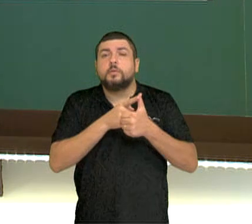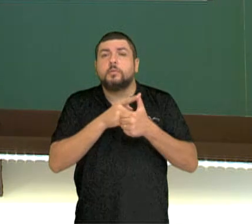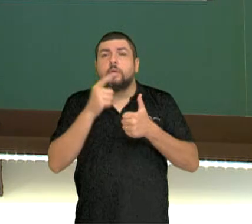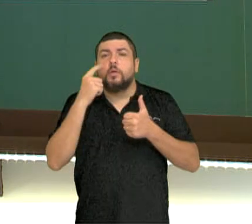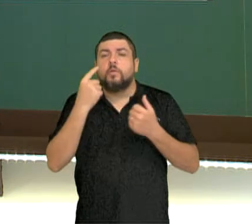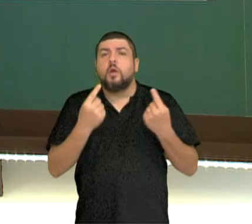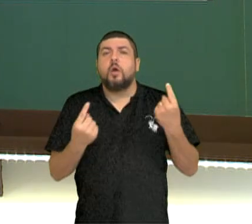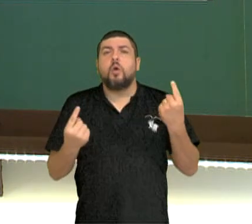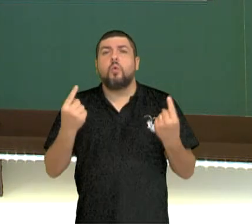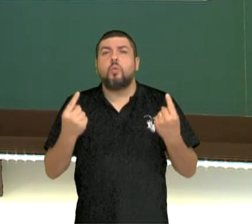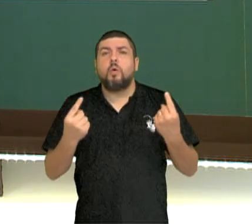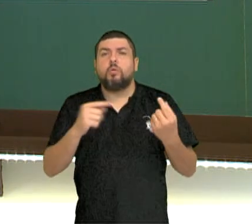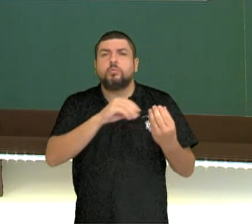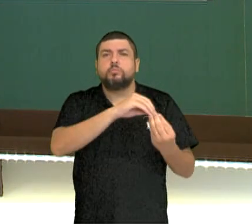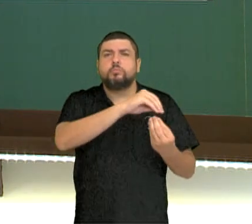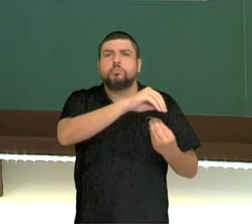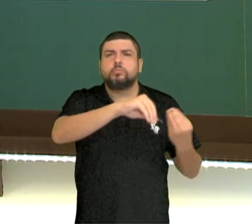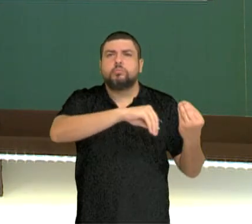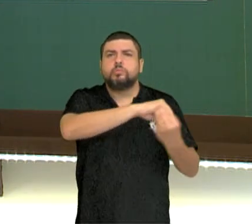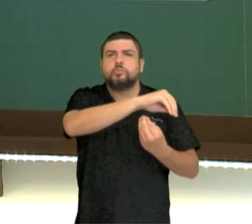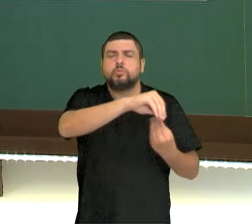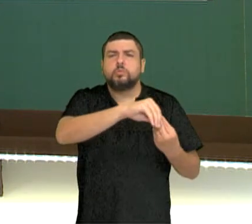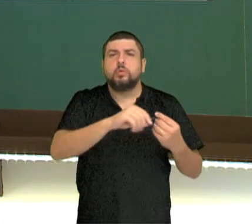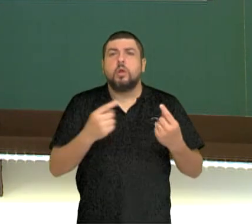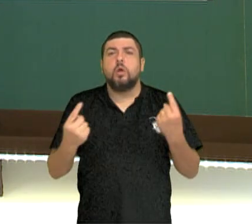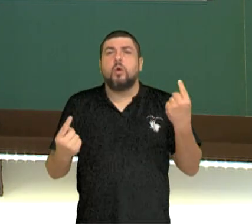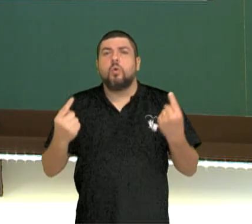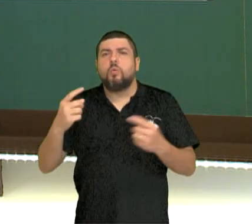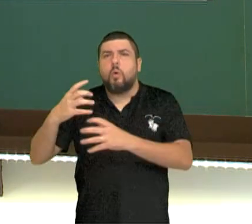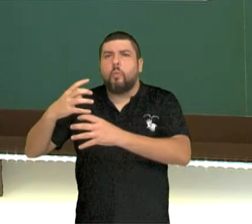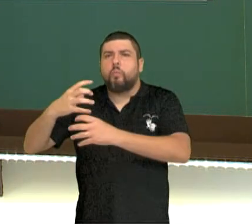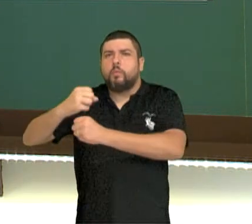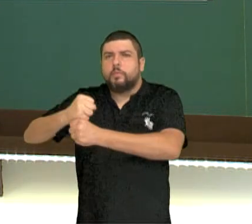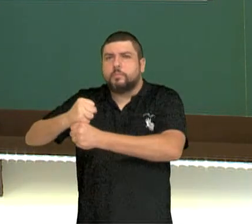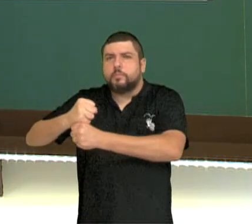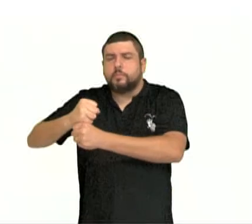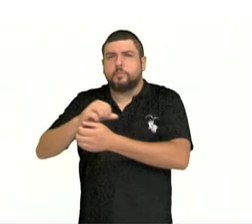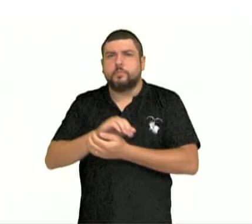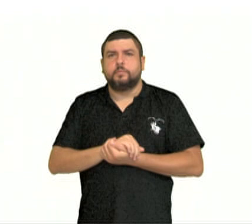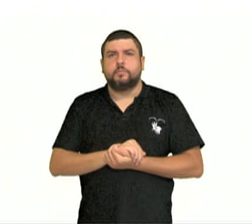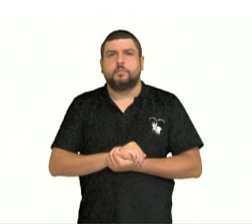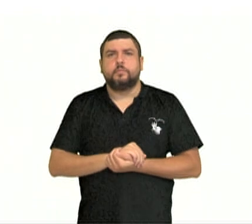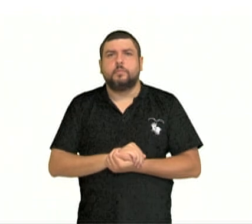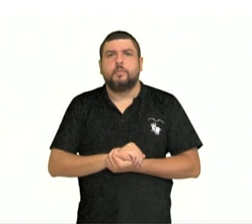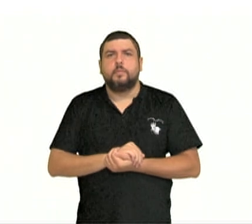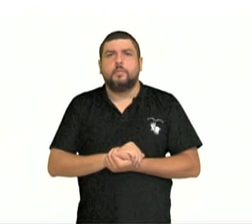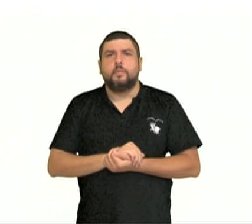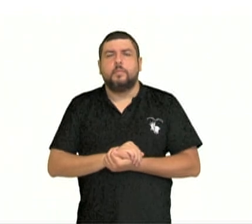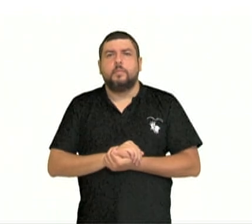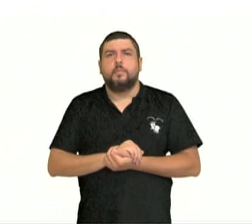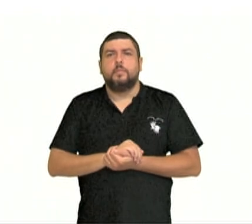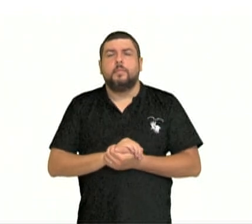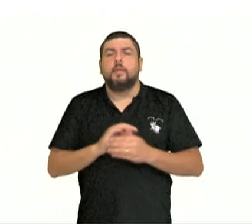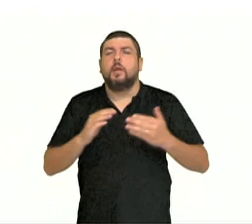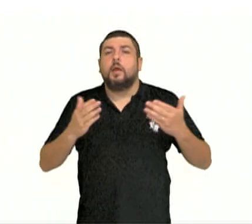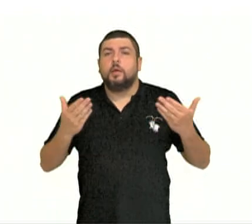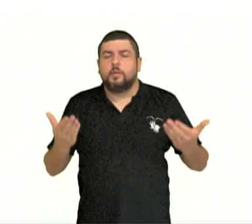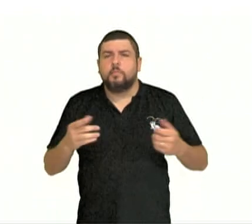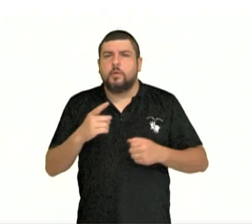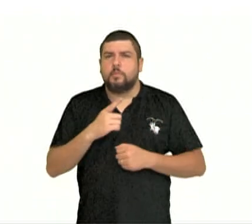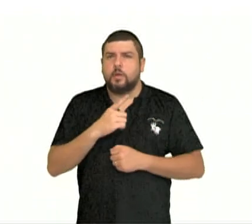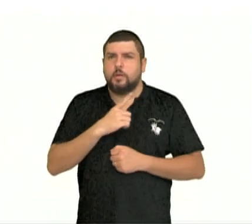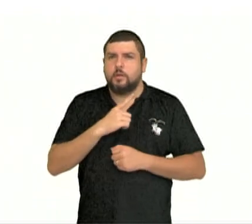produto, na certeza ali de que está acontecendo uma reação química, ok? Então nós temos aqui